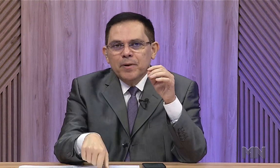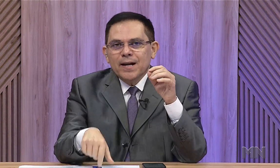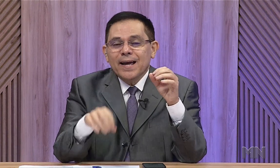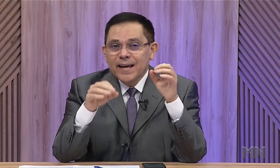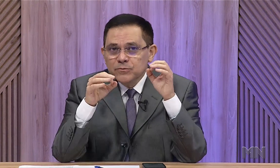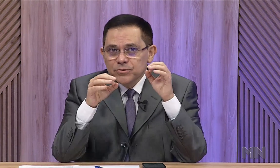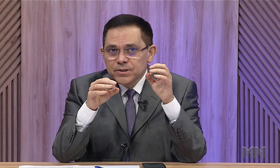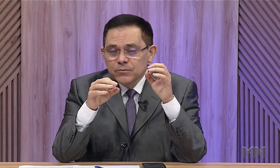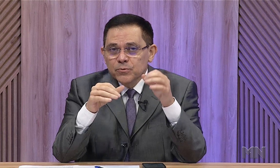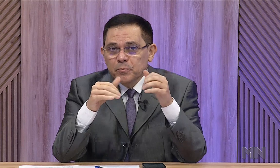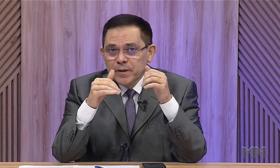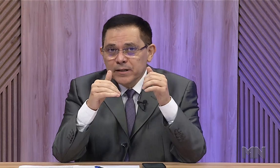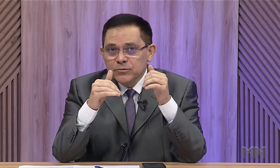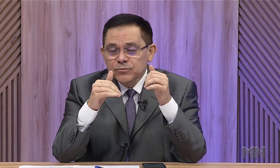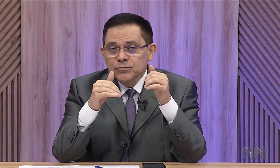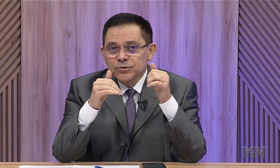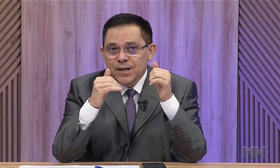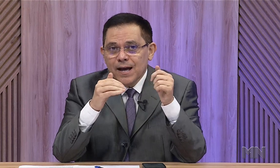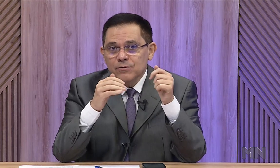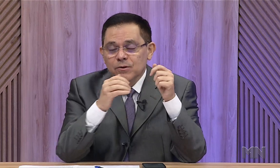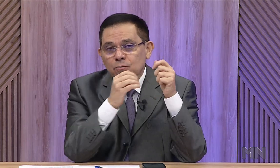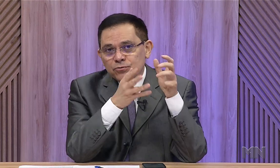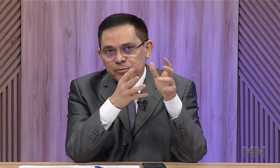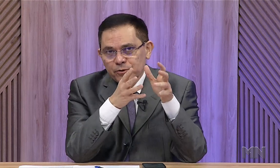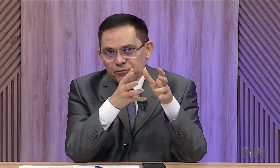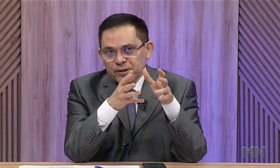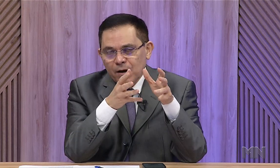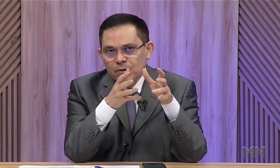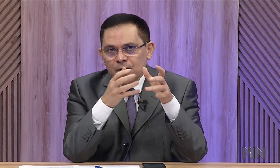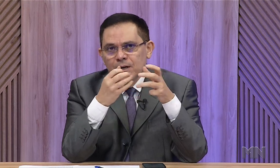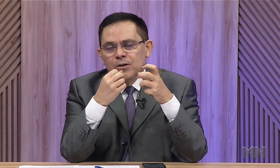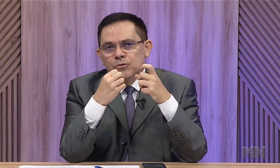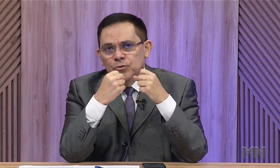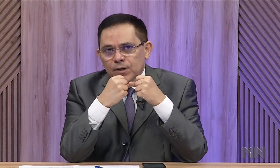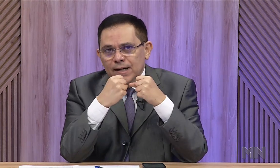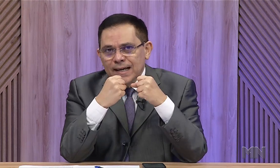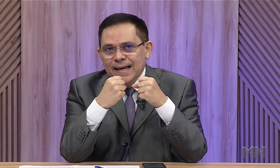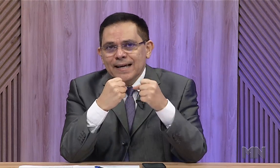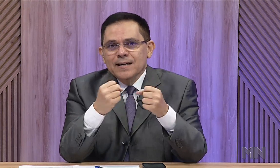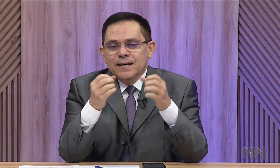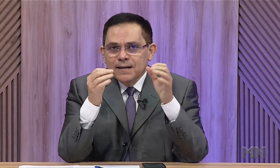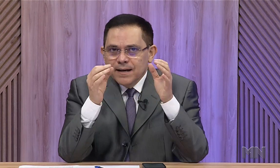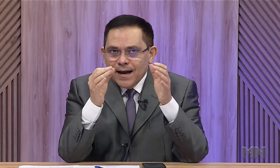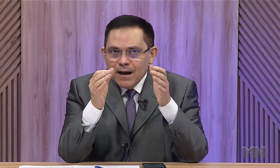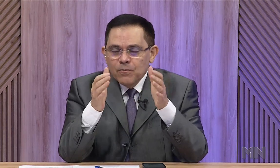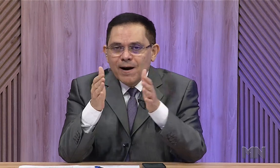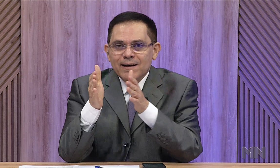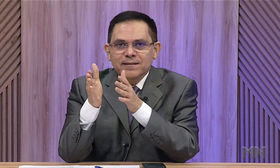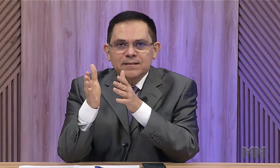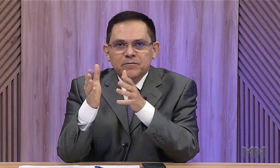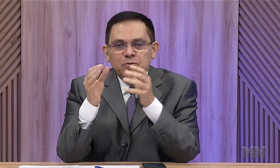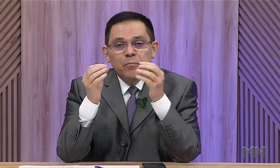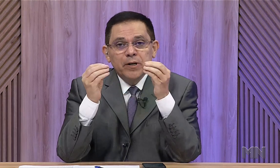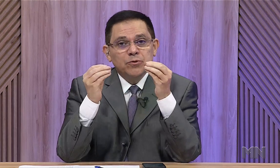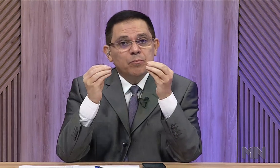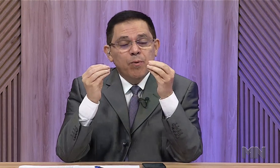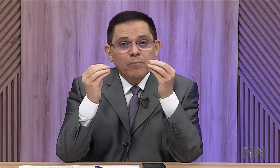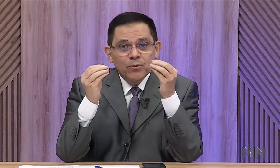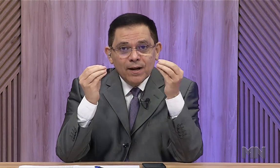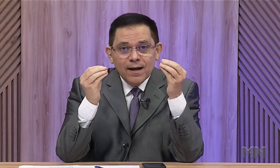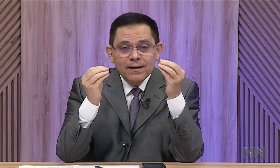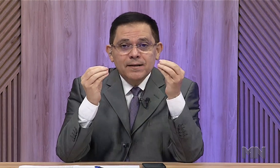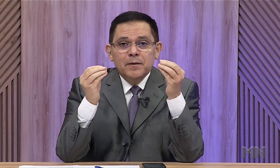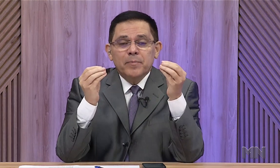diretrizes para a redução do preço dos carros ao consumidor final. Lula quer carro acessível, com